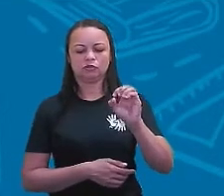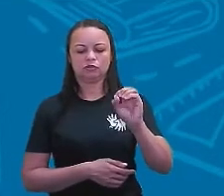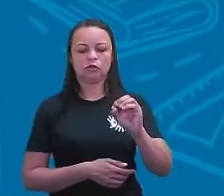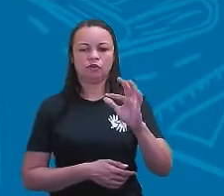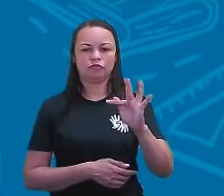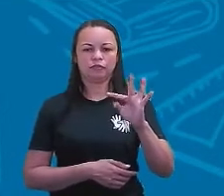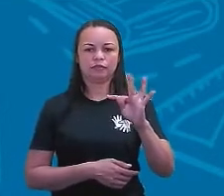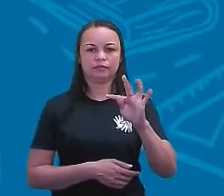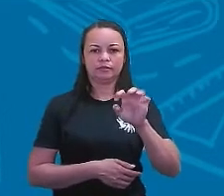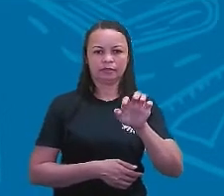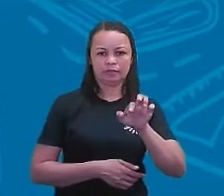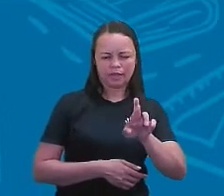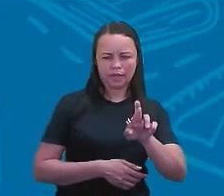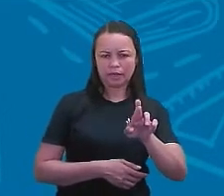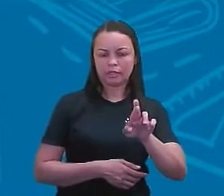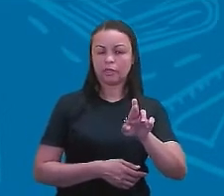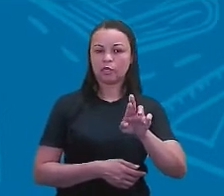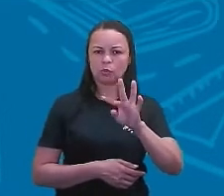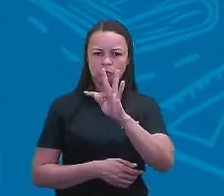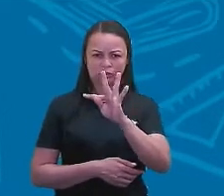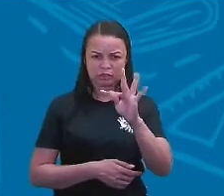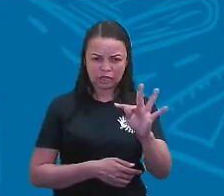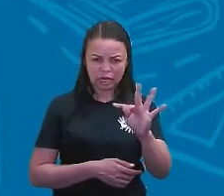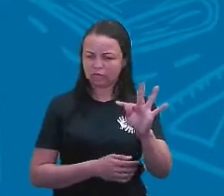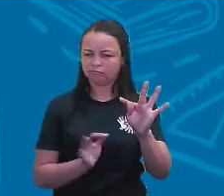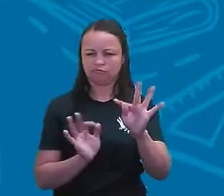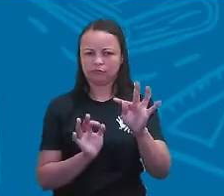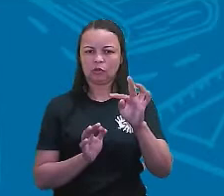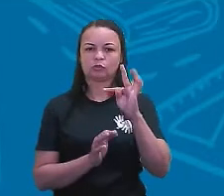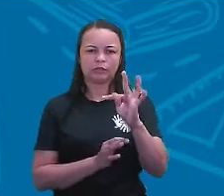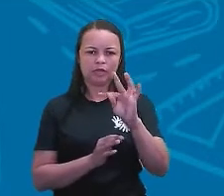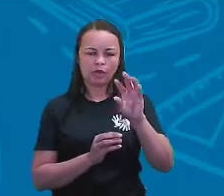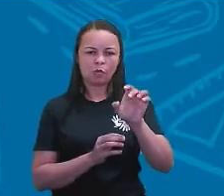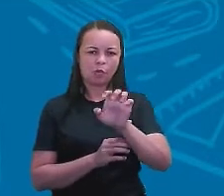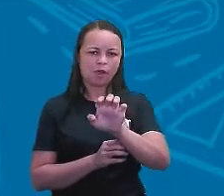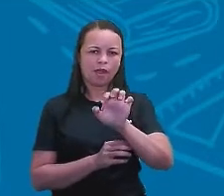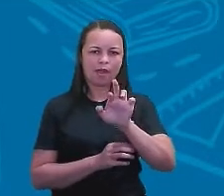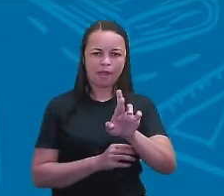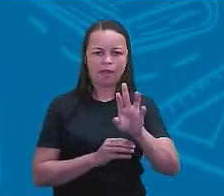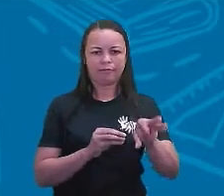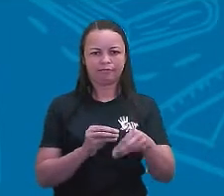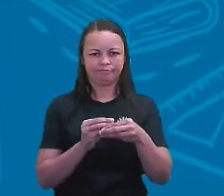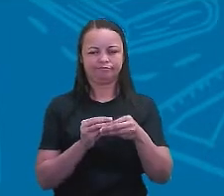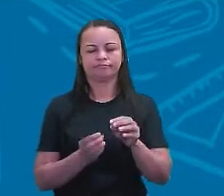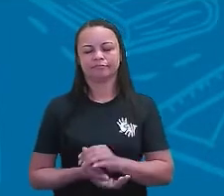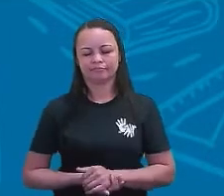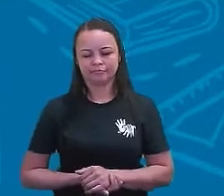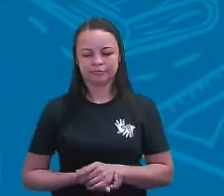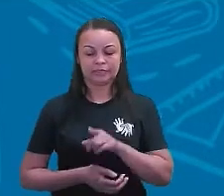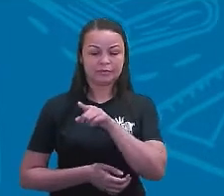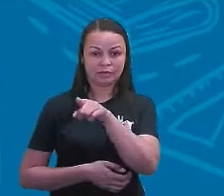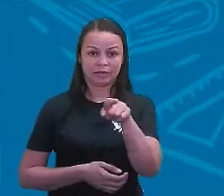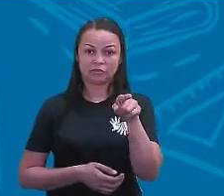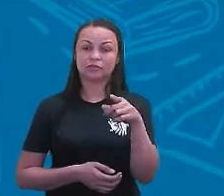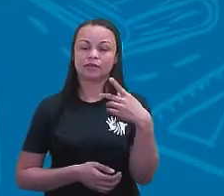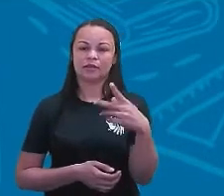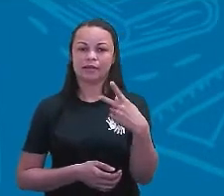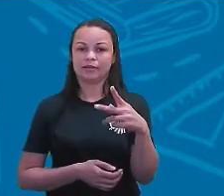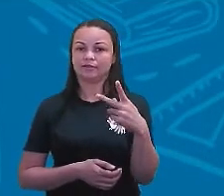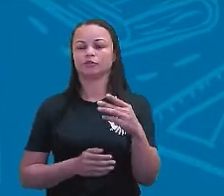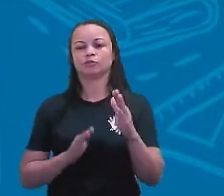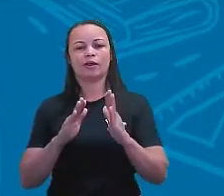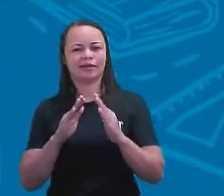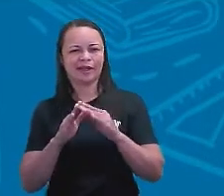gente, não se dobra o T, certo? Só acrescenta aí o ER. Então, para você aí também de casa